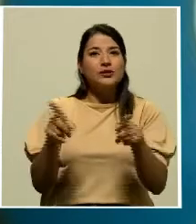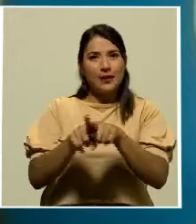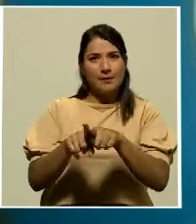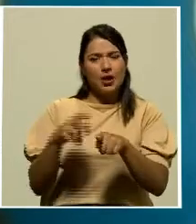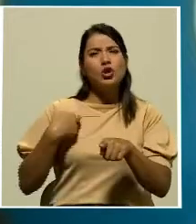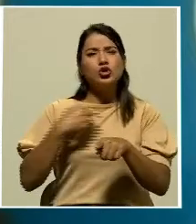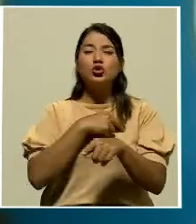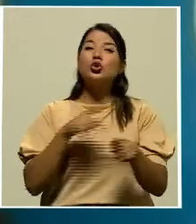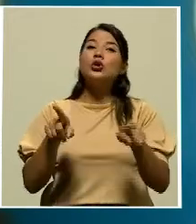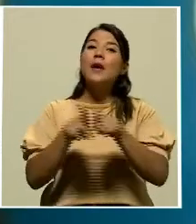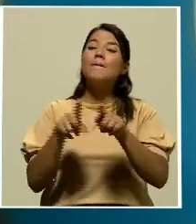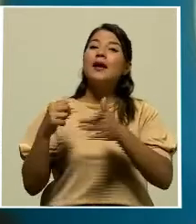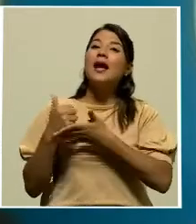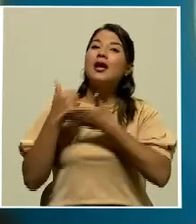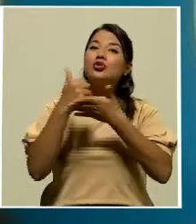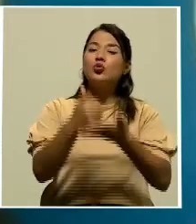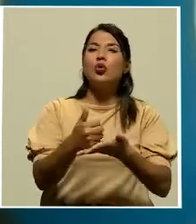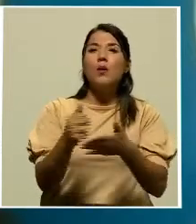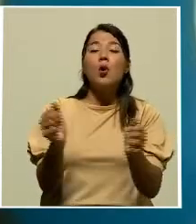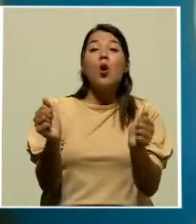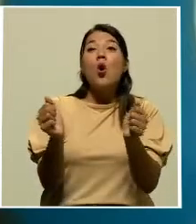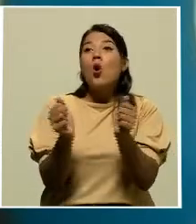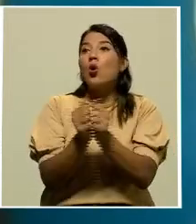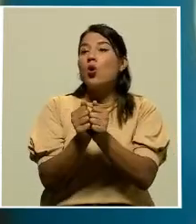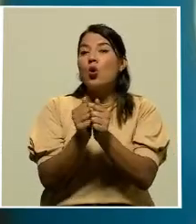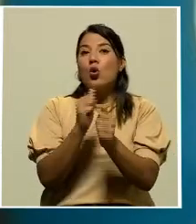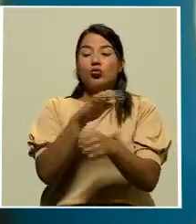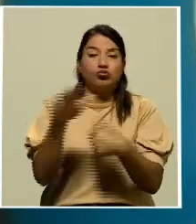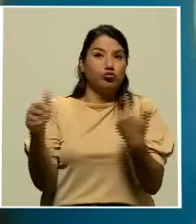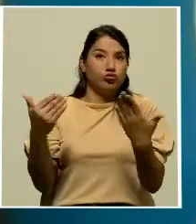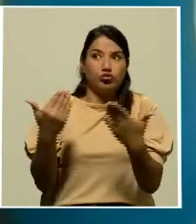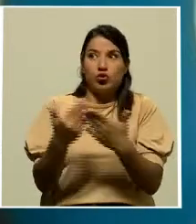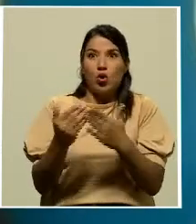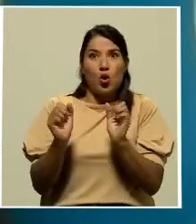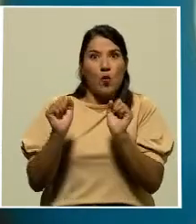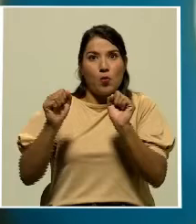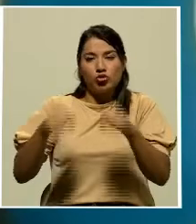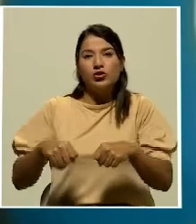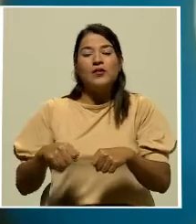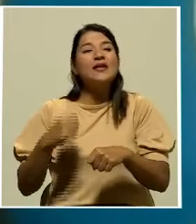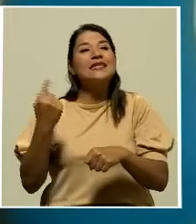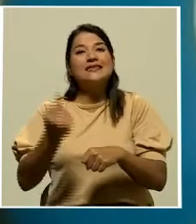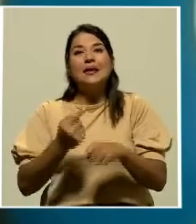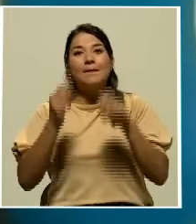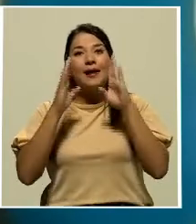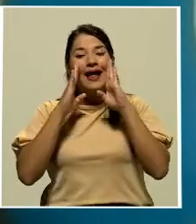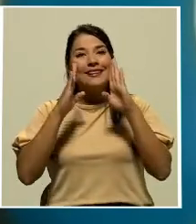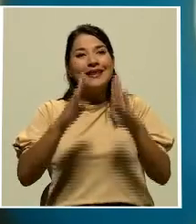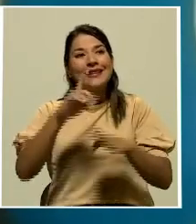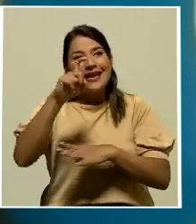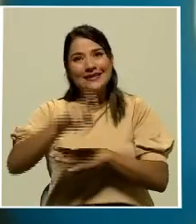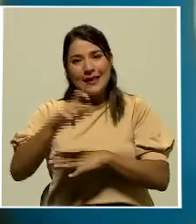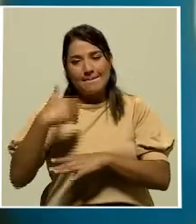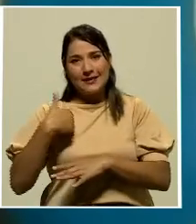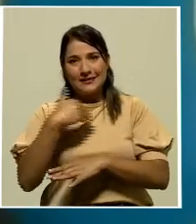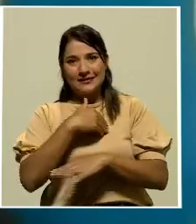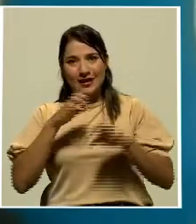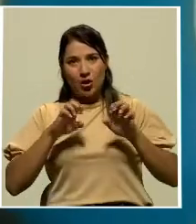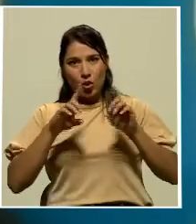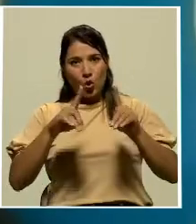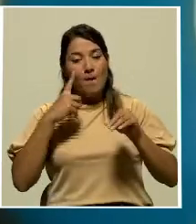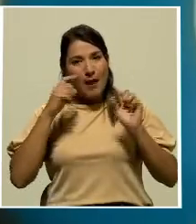contribuímos com o que podíamos e com a necessidade, tendo em conta a necessidade do MEP para responder a